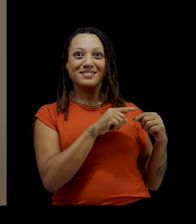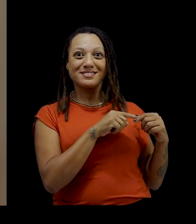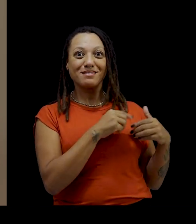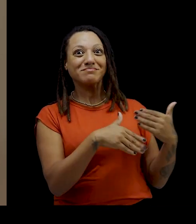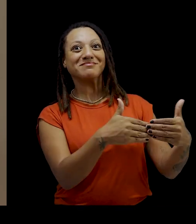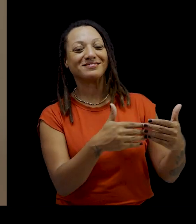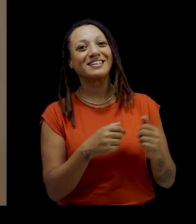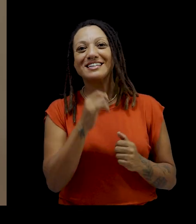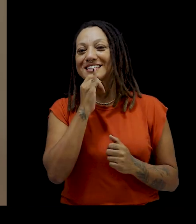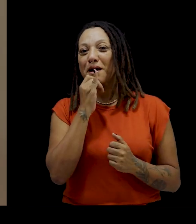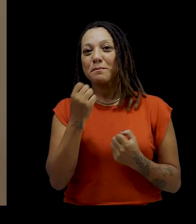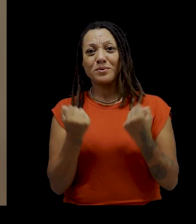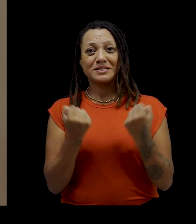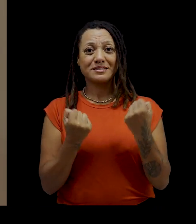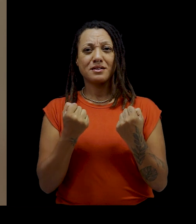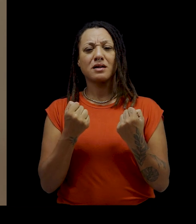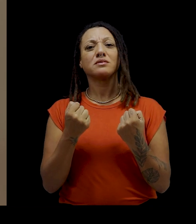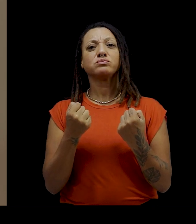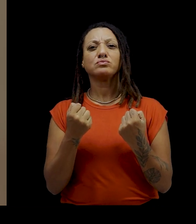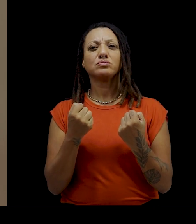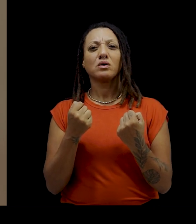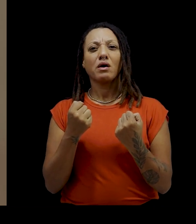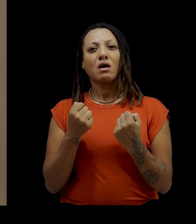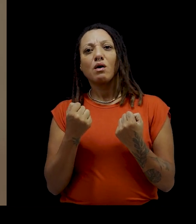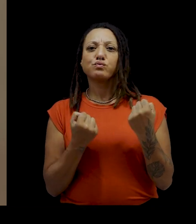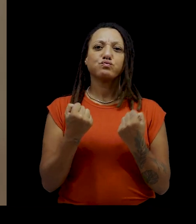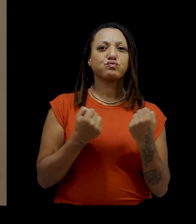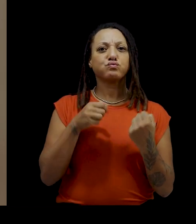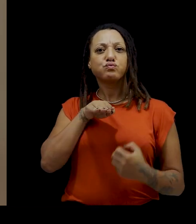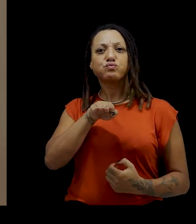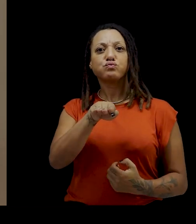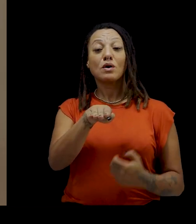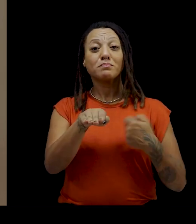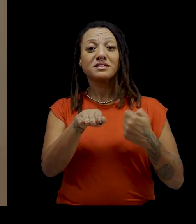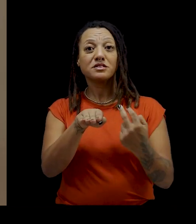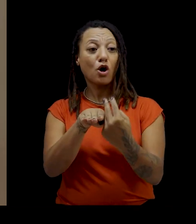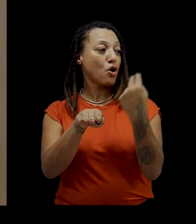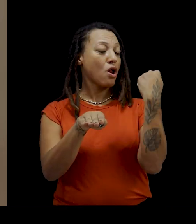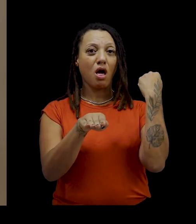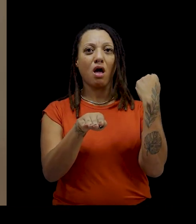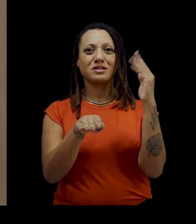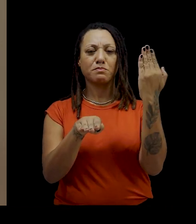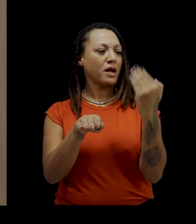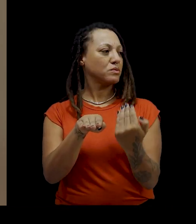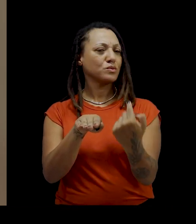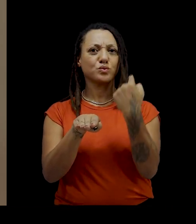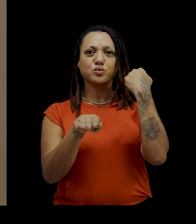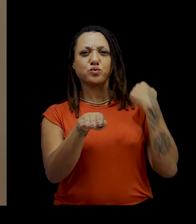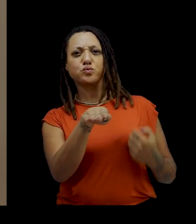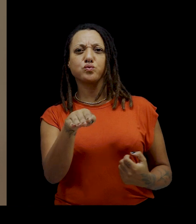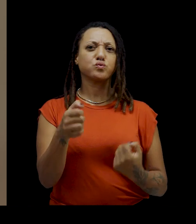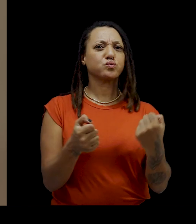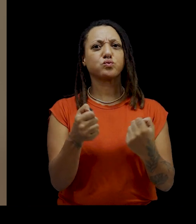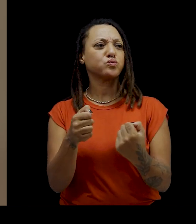Quando você dirige numa estrada, você dirige olhando para frente, mas você precisa do espelho retrovisor para olhar para trás, para você não